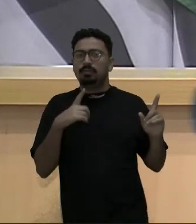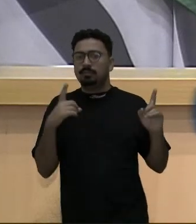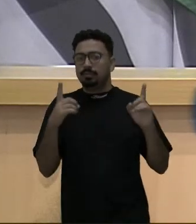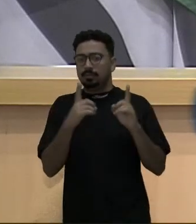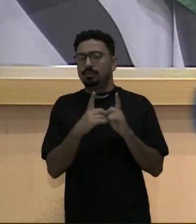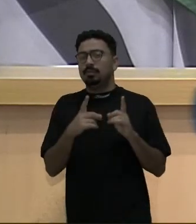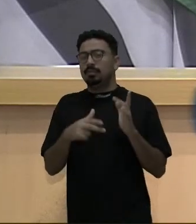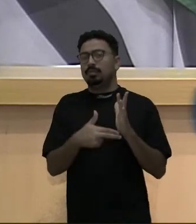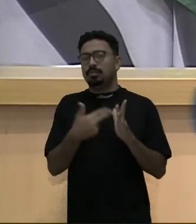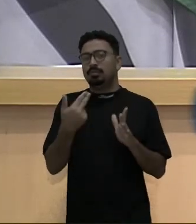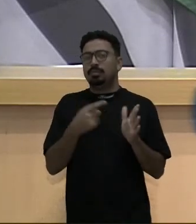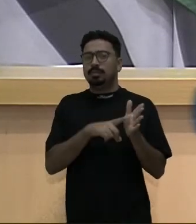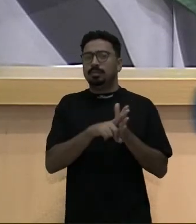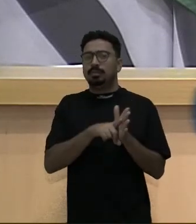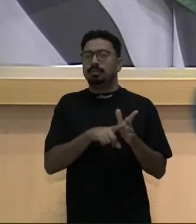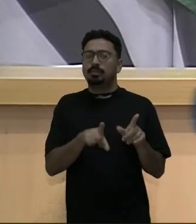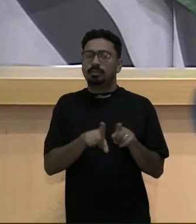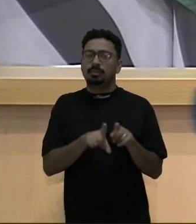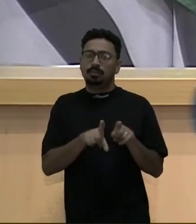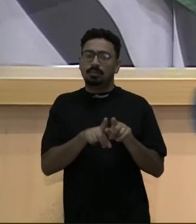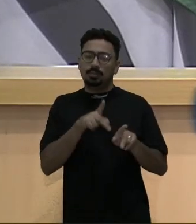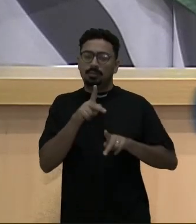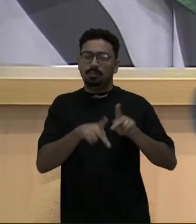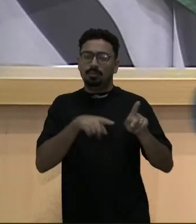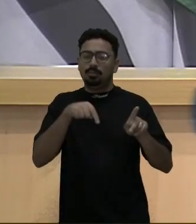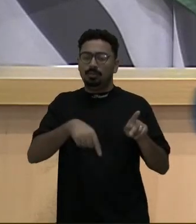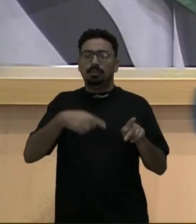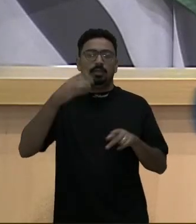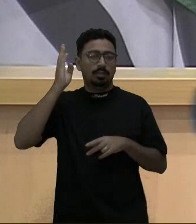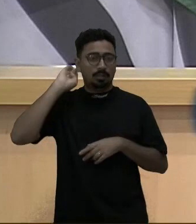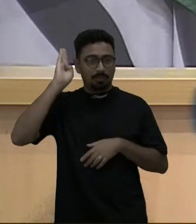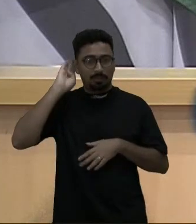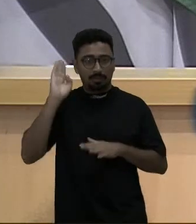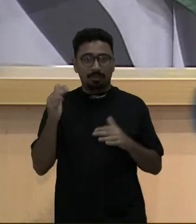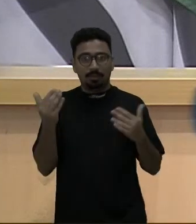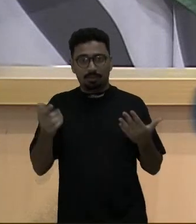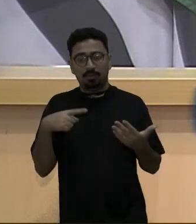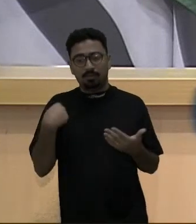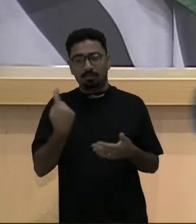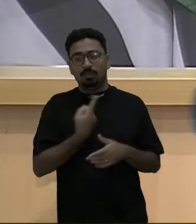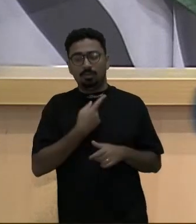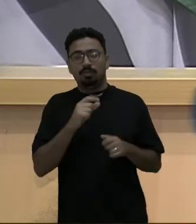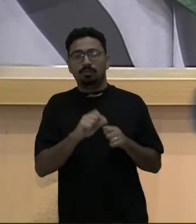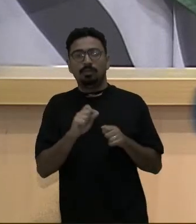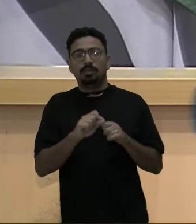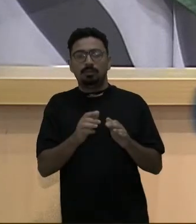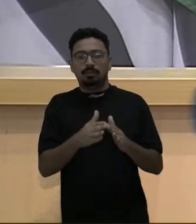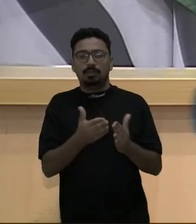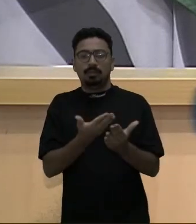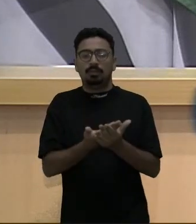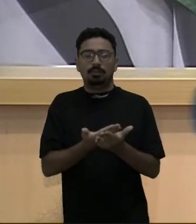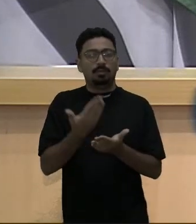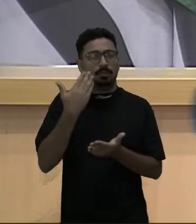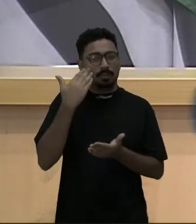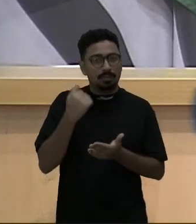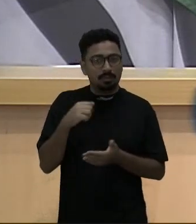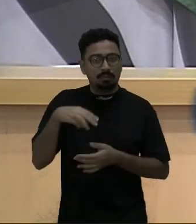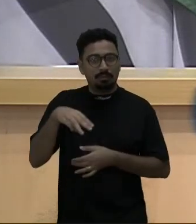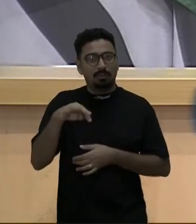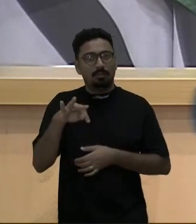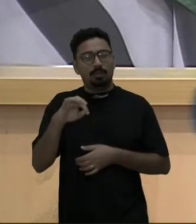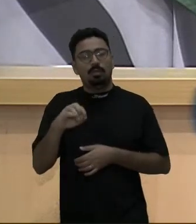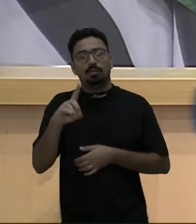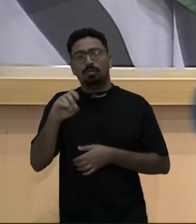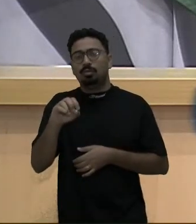cirurgias, para os exames dos munícipes da nossa cidade. A gente fez esse requerimento para saber dessa metodologia porque nós